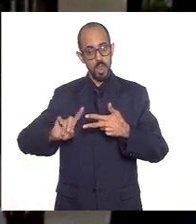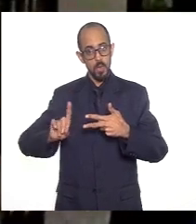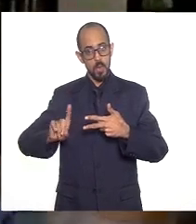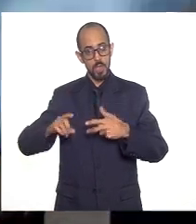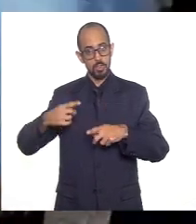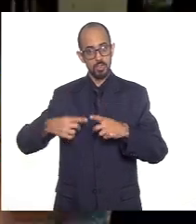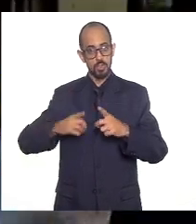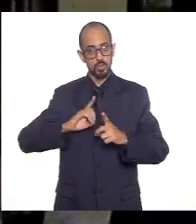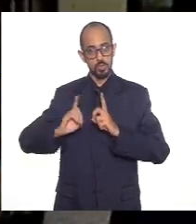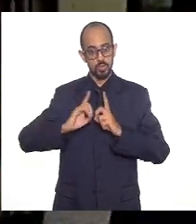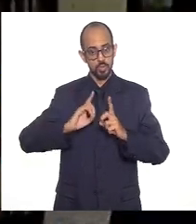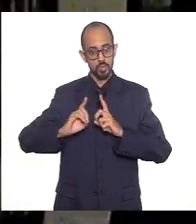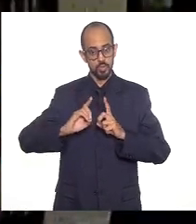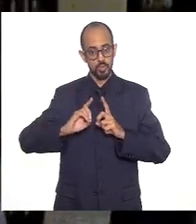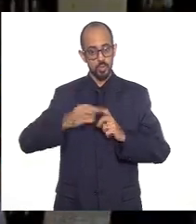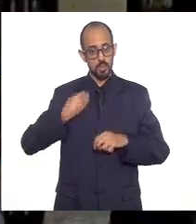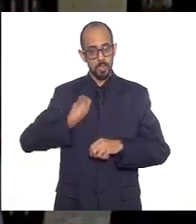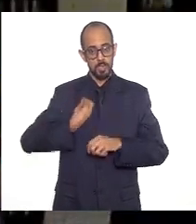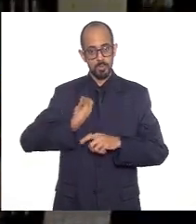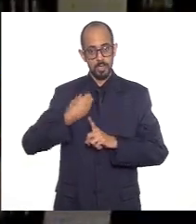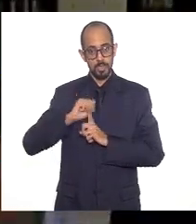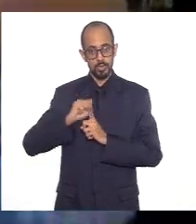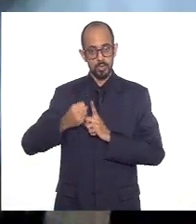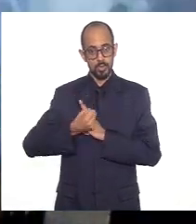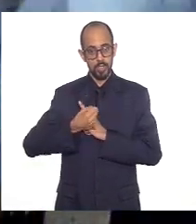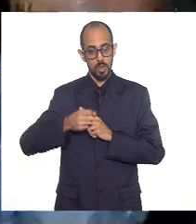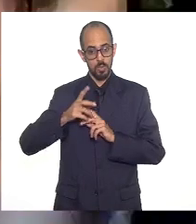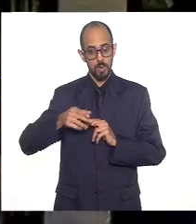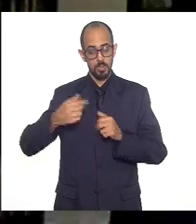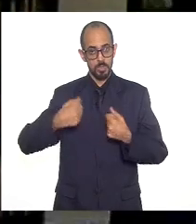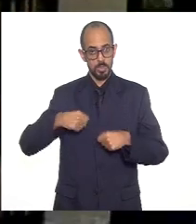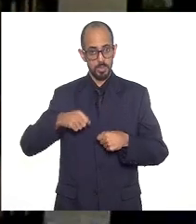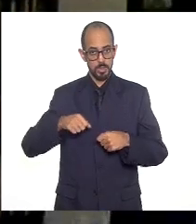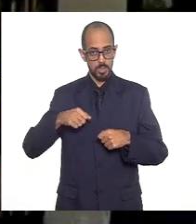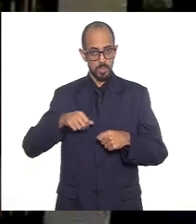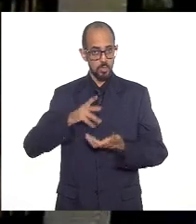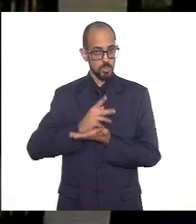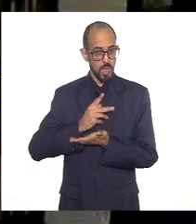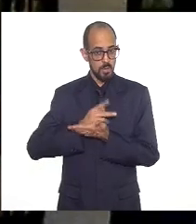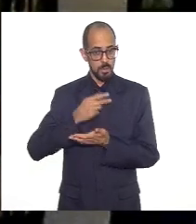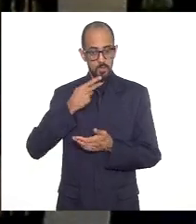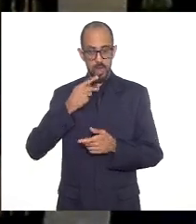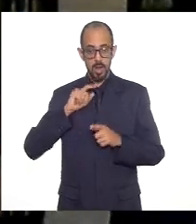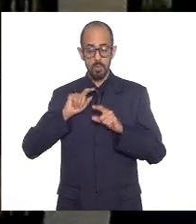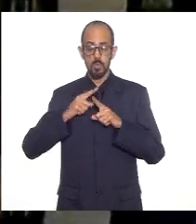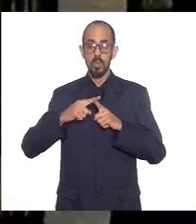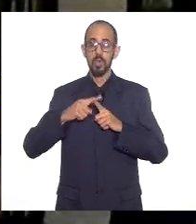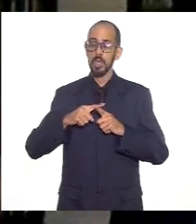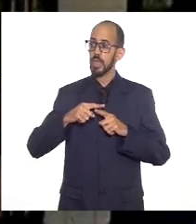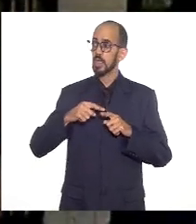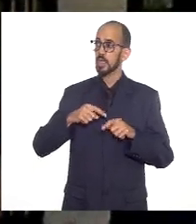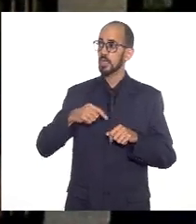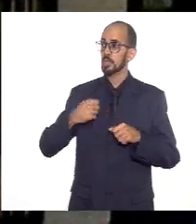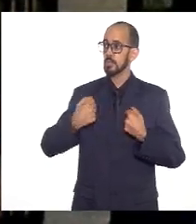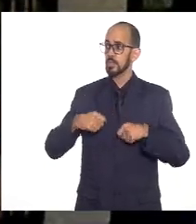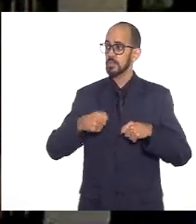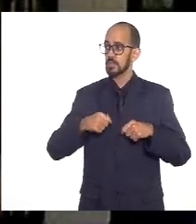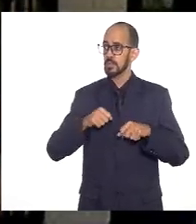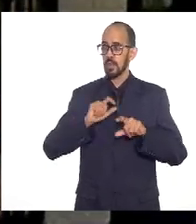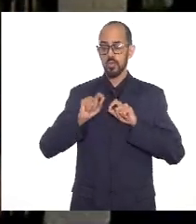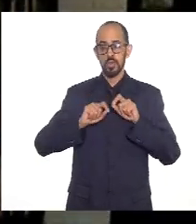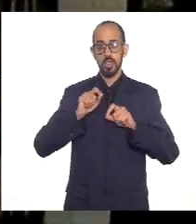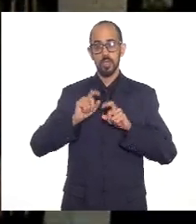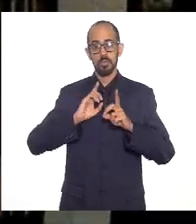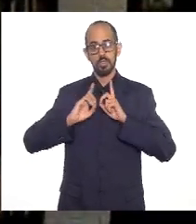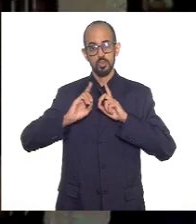da sociedade como deveria ser discutido. E é como eu sempre falo, por que eu digo que deveria ser